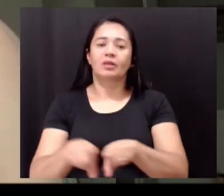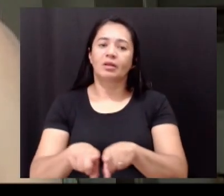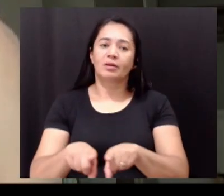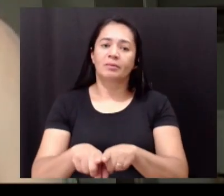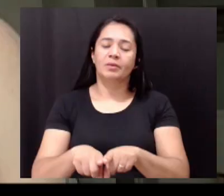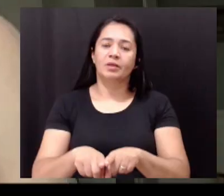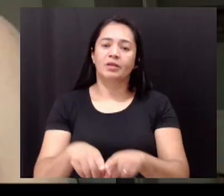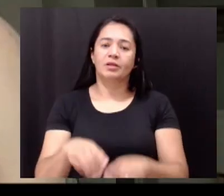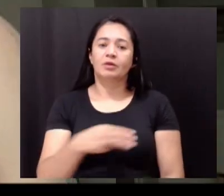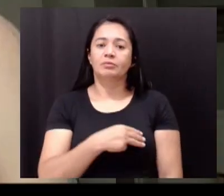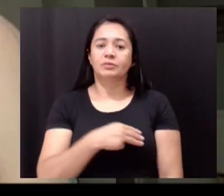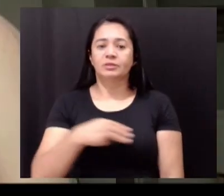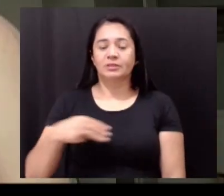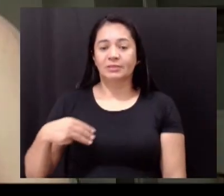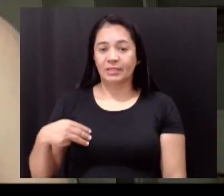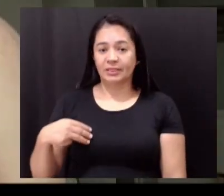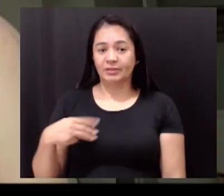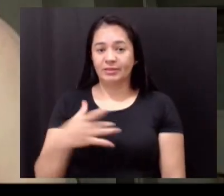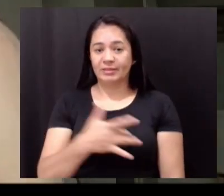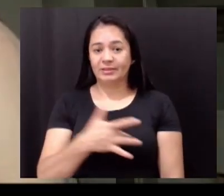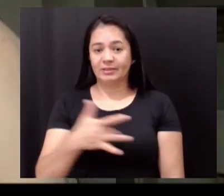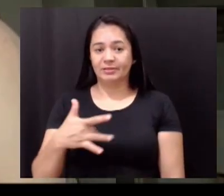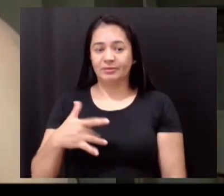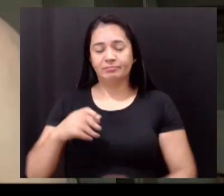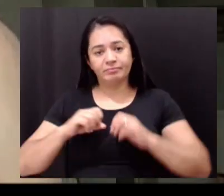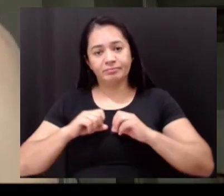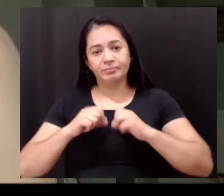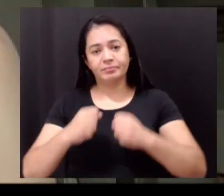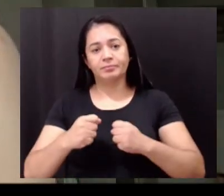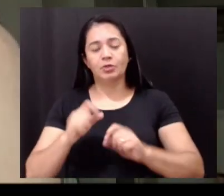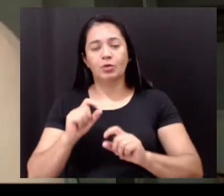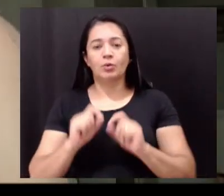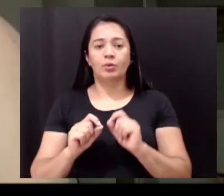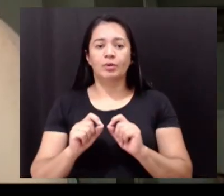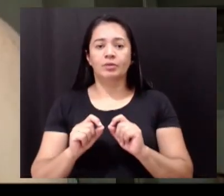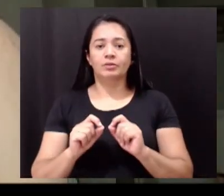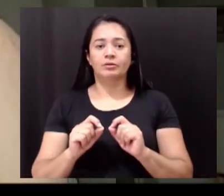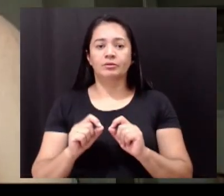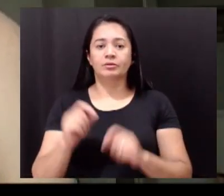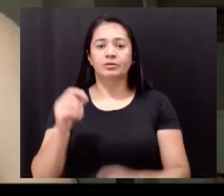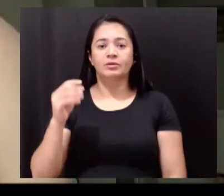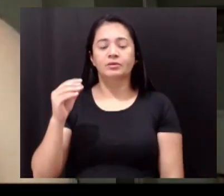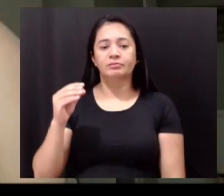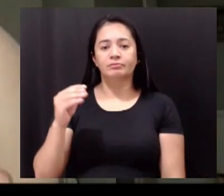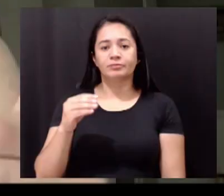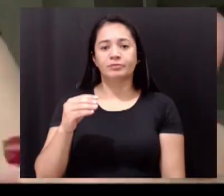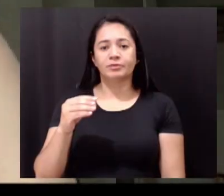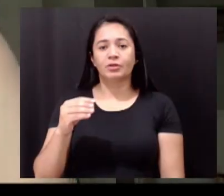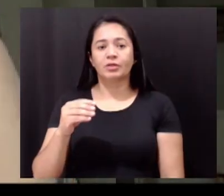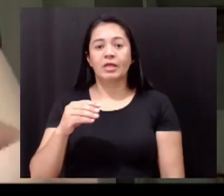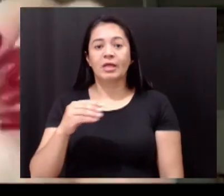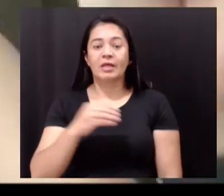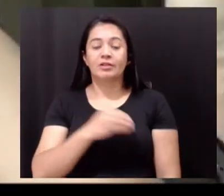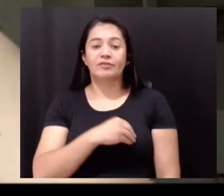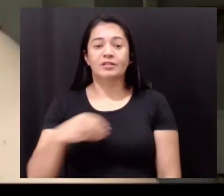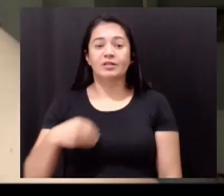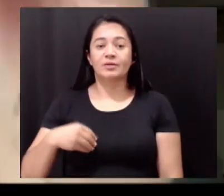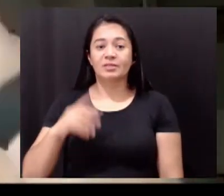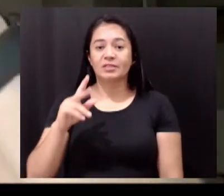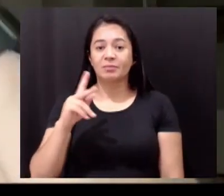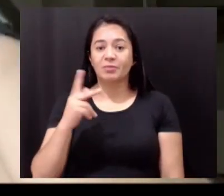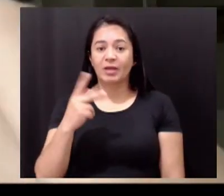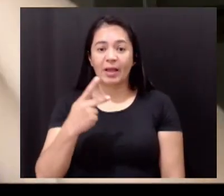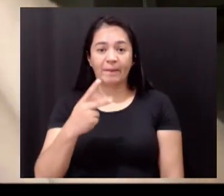fez esse esforço de trazer esse teste do DNA HPV, porque aí eu consigo identificar se o HPV